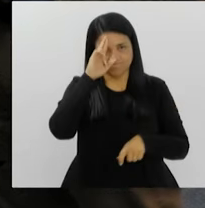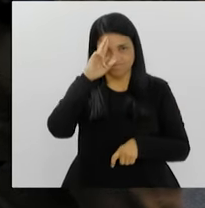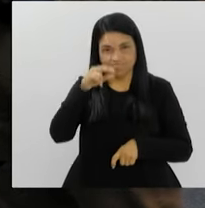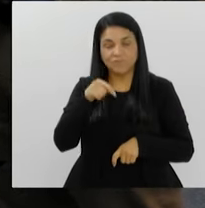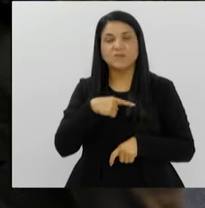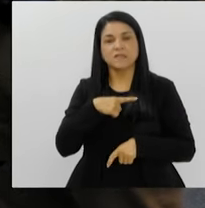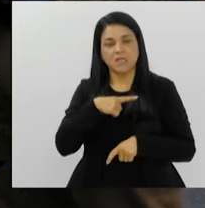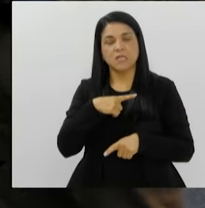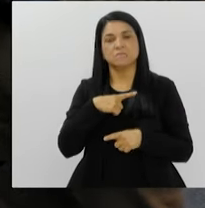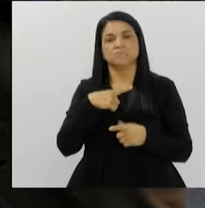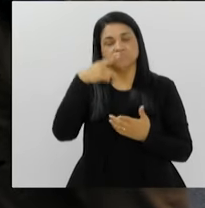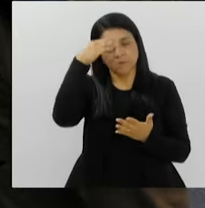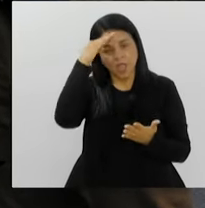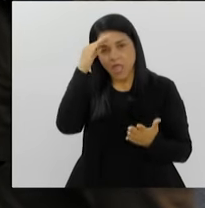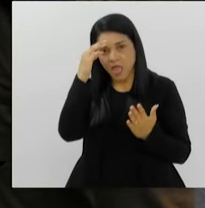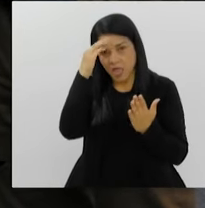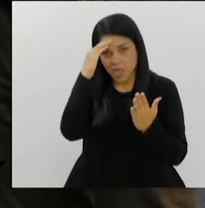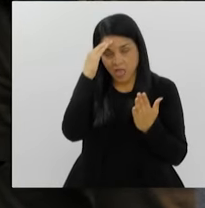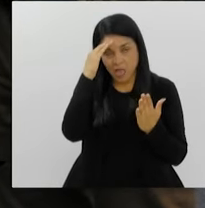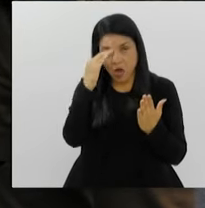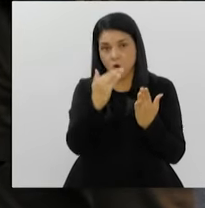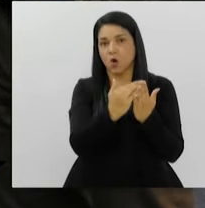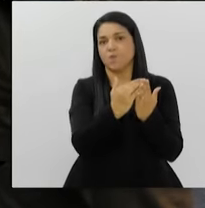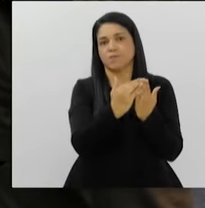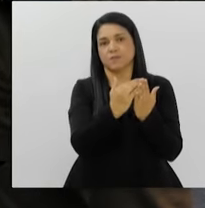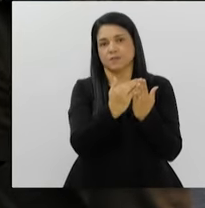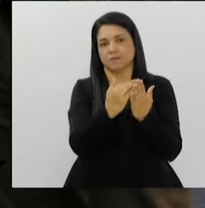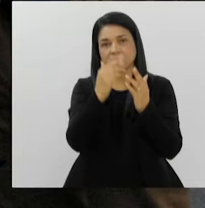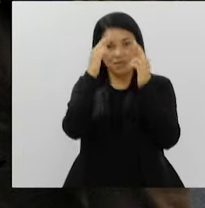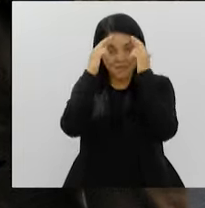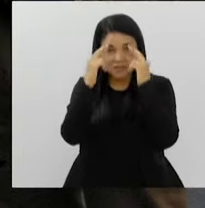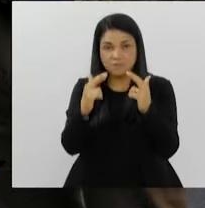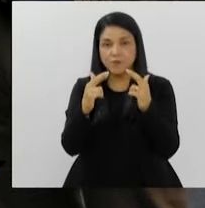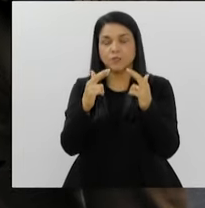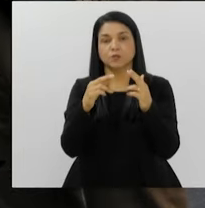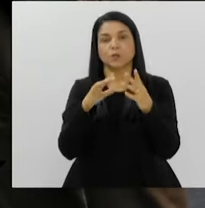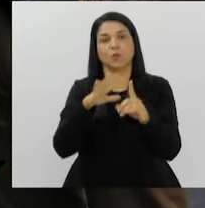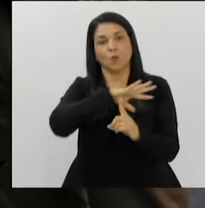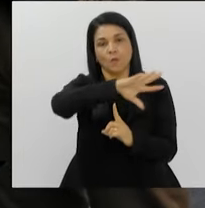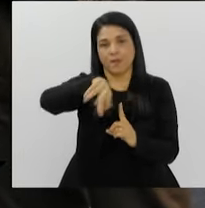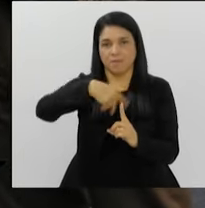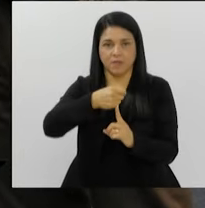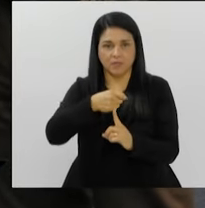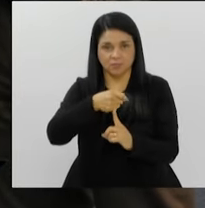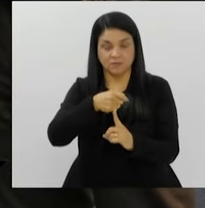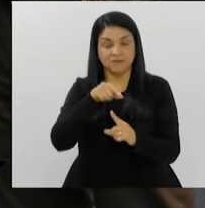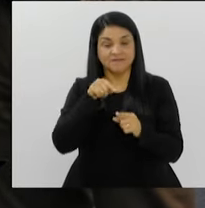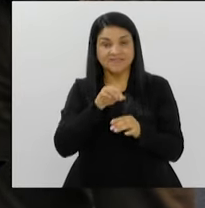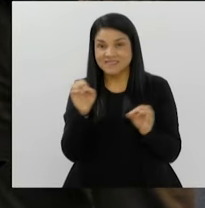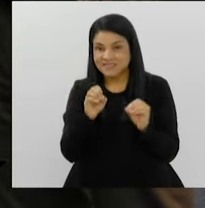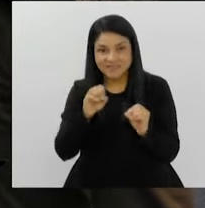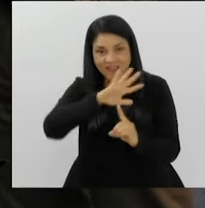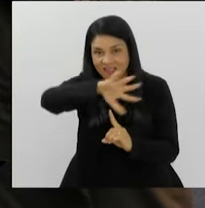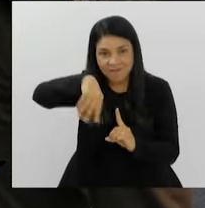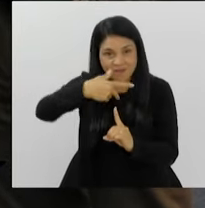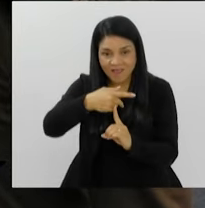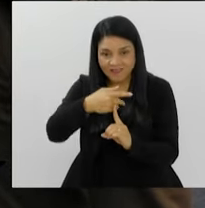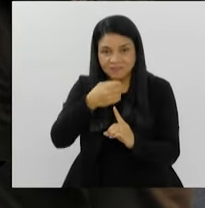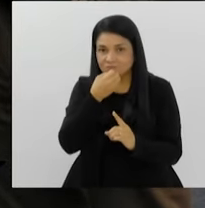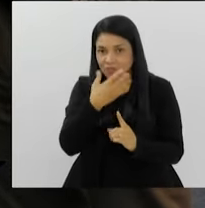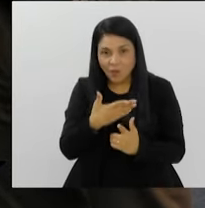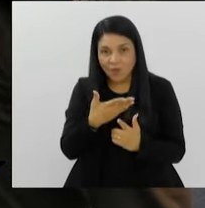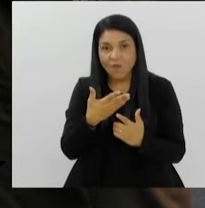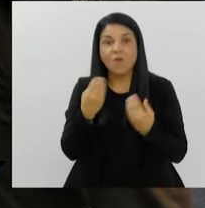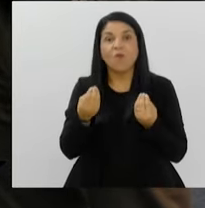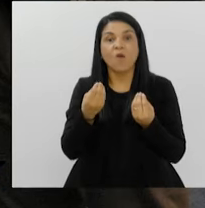ambiente. Porque, sem o meio ambiente, nós não conseguimos produzir nada. Passamos agora uma terrível